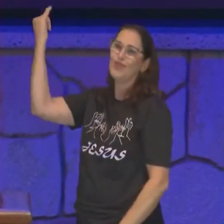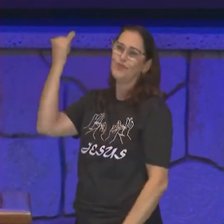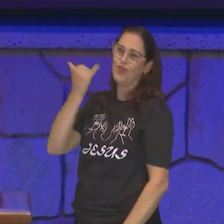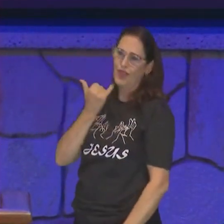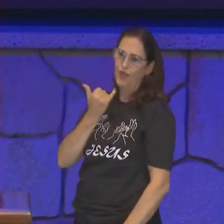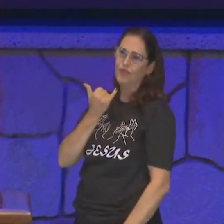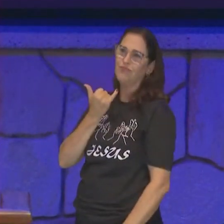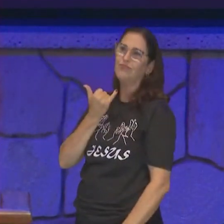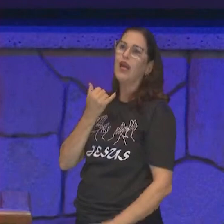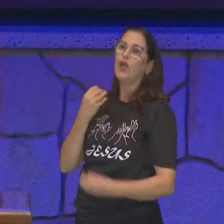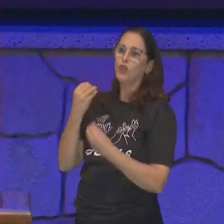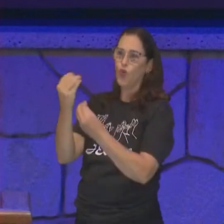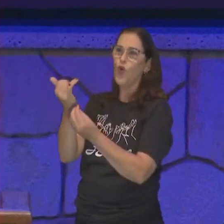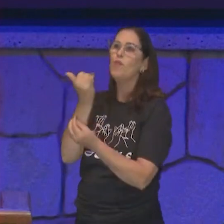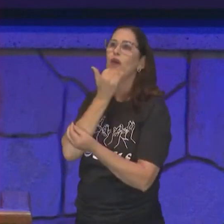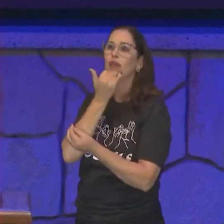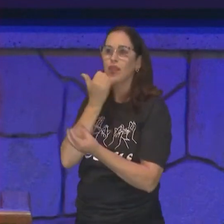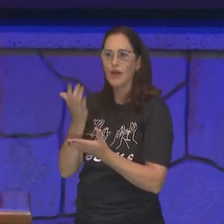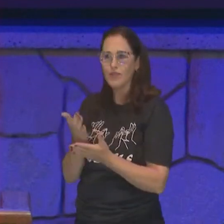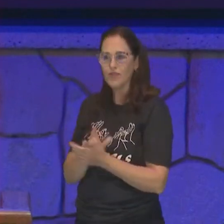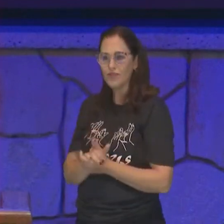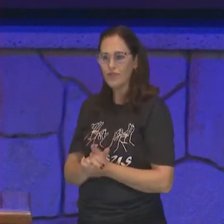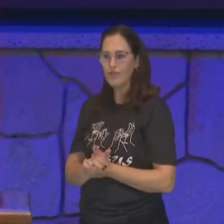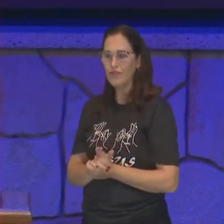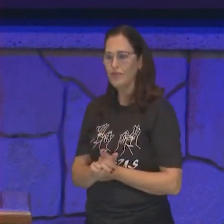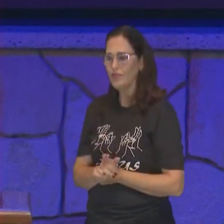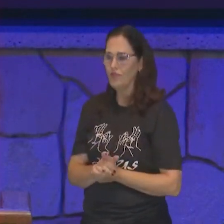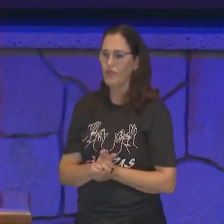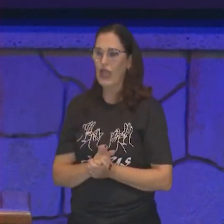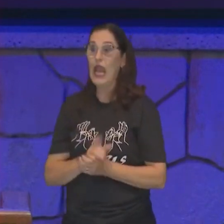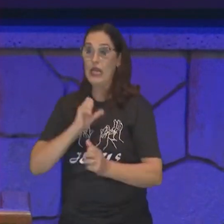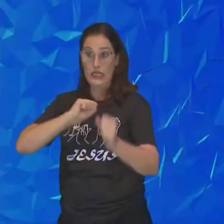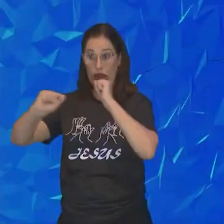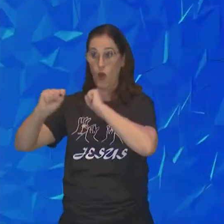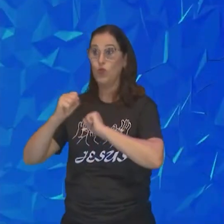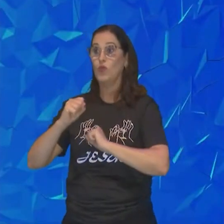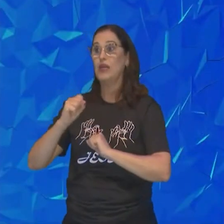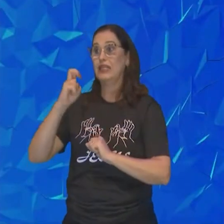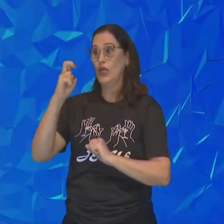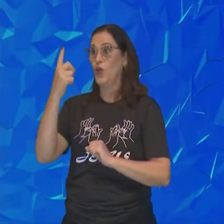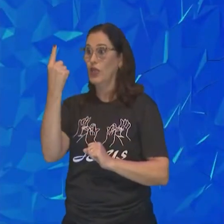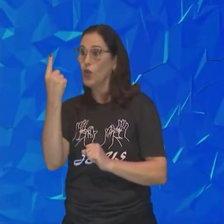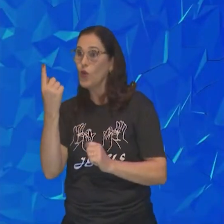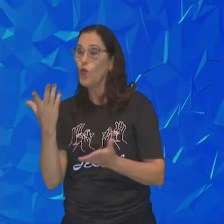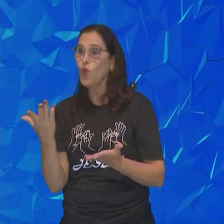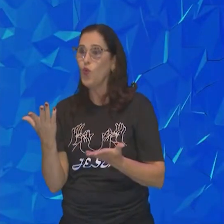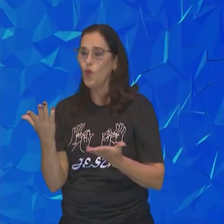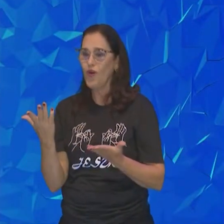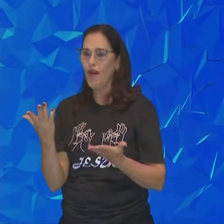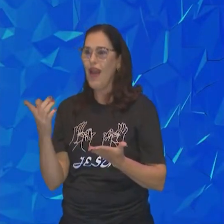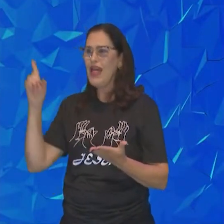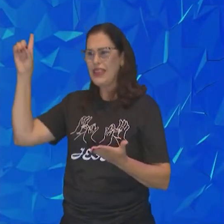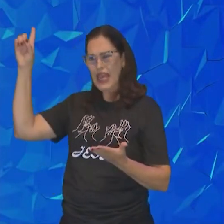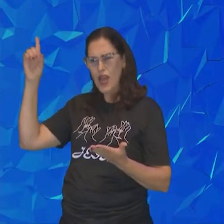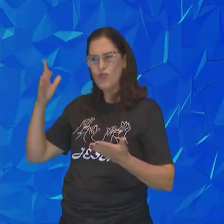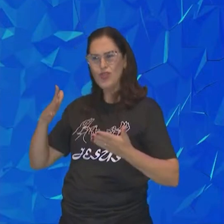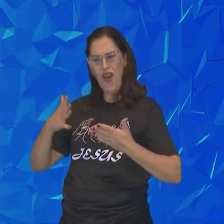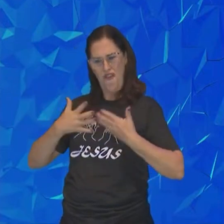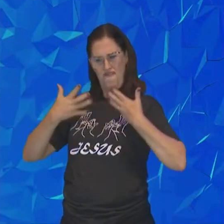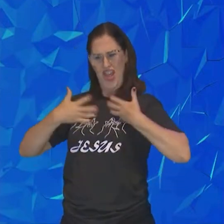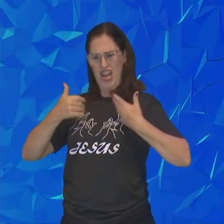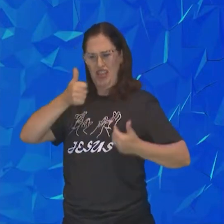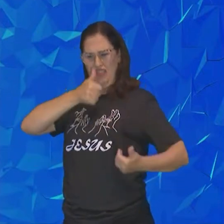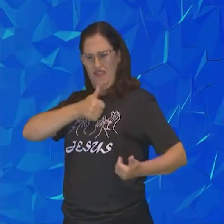em sacrifícios, lá no verso 16 do Salmo 51. Pois tu não te comprases em sacrifício, tudo contrário eu te daria, tu